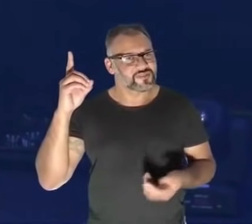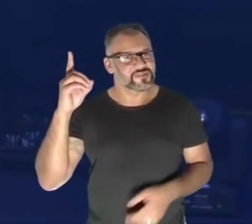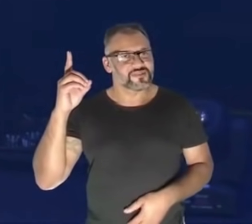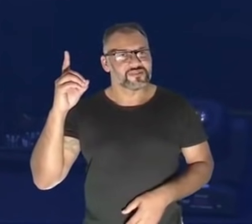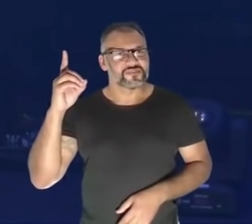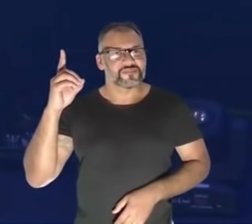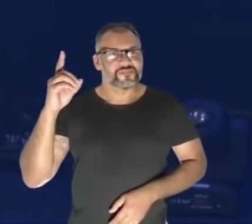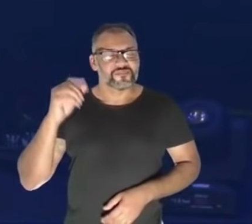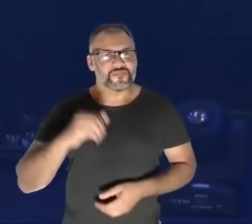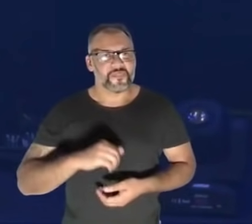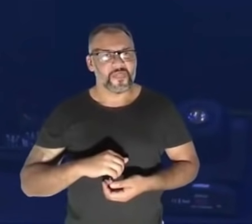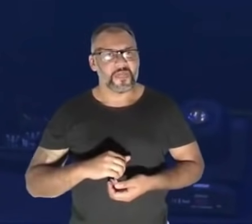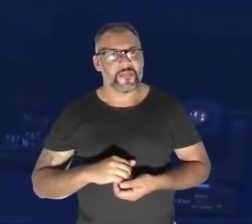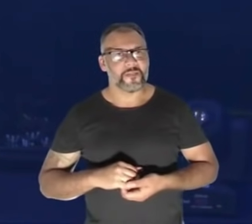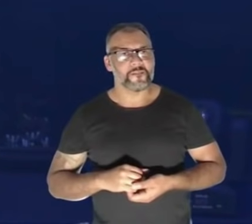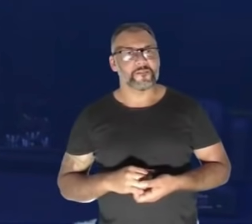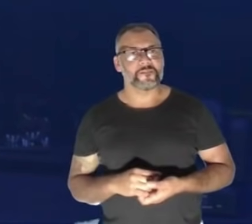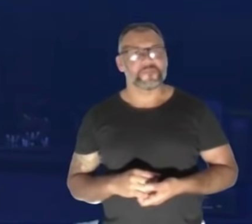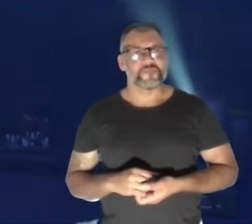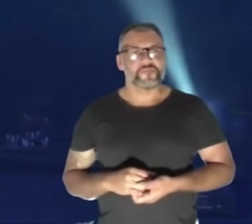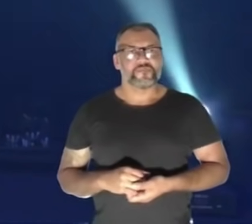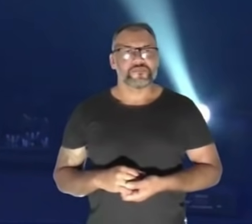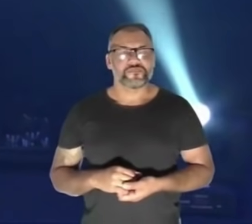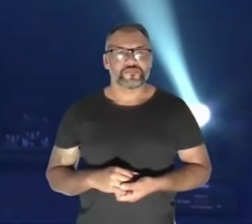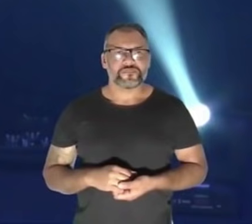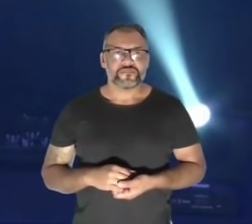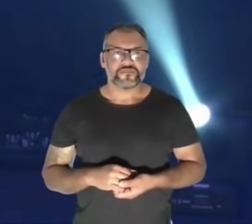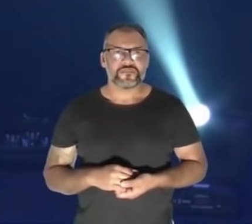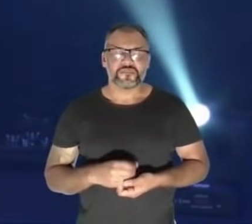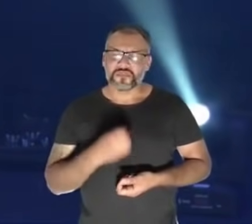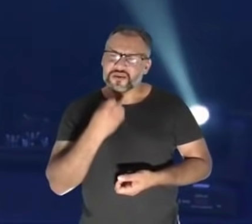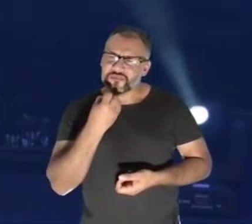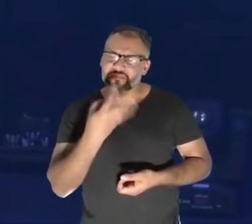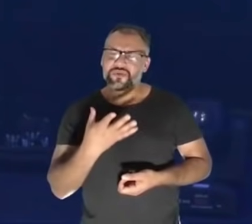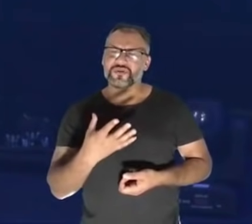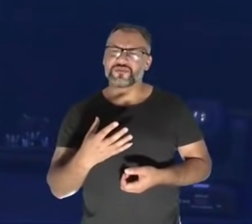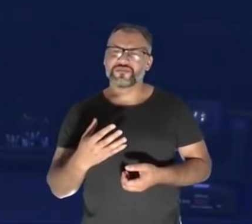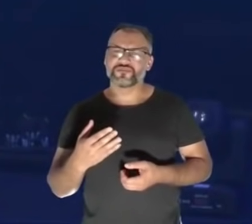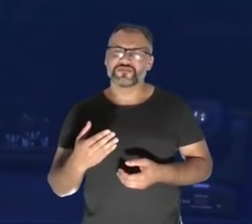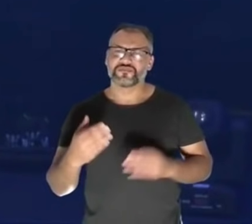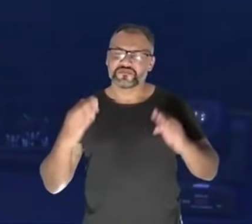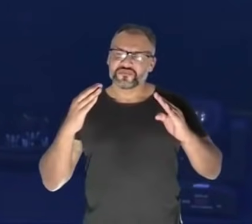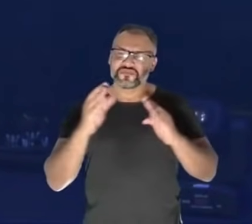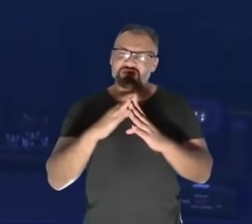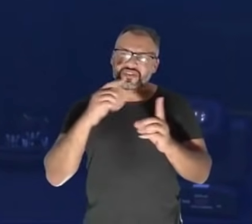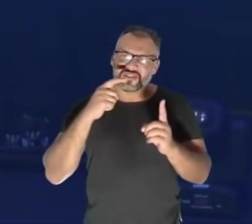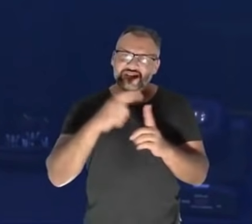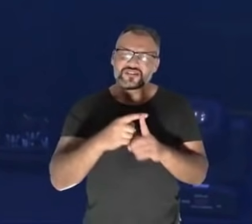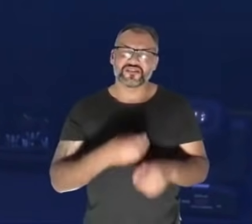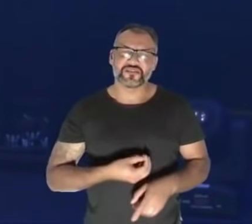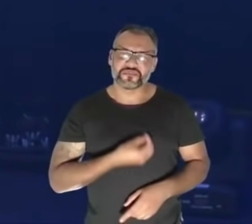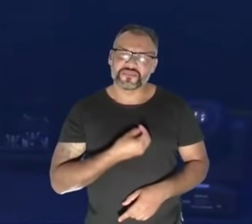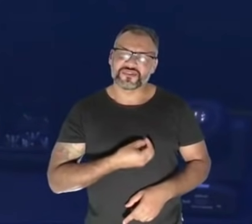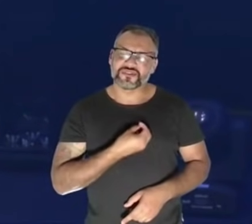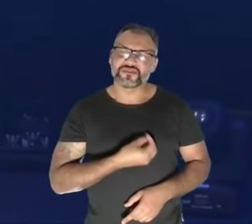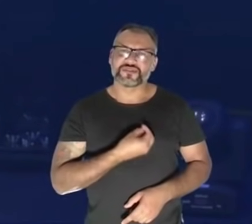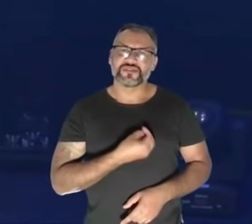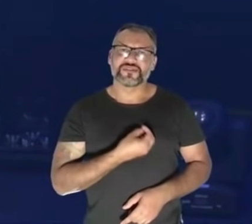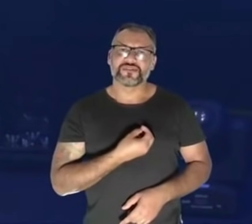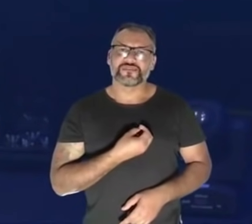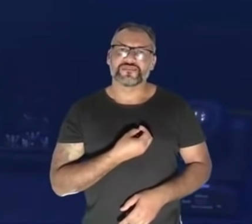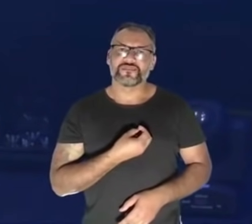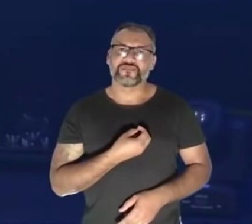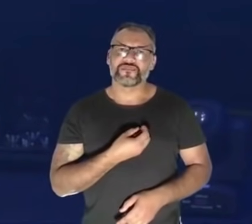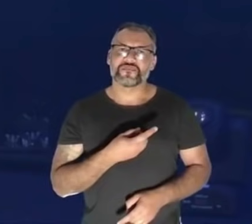e é muito bom se envolver na igreja mas o fato de estarmos servindo